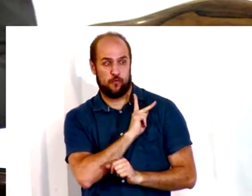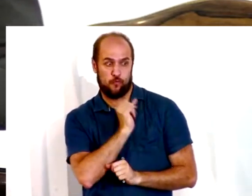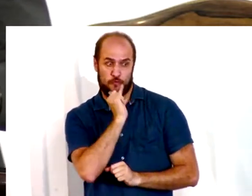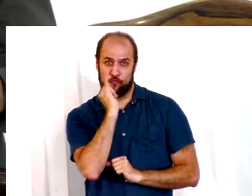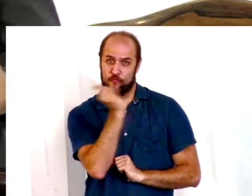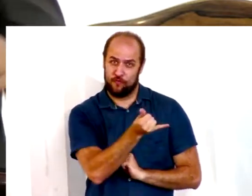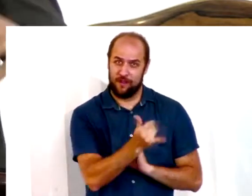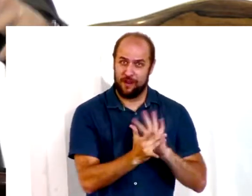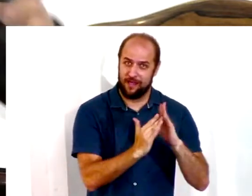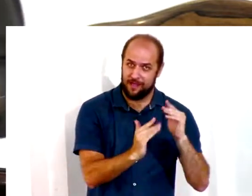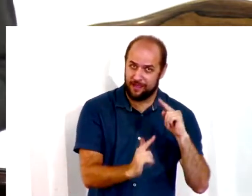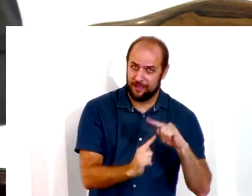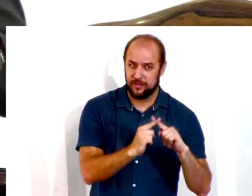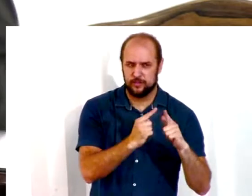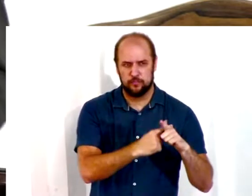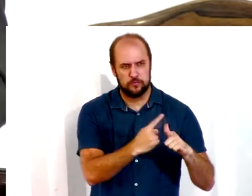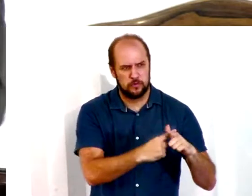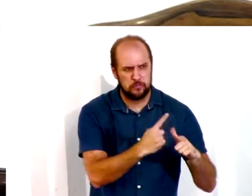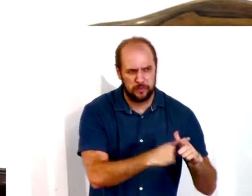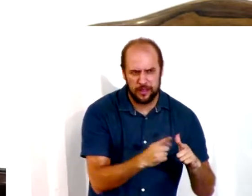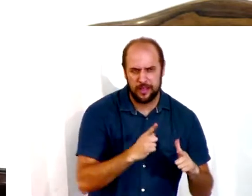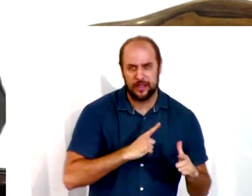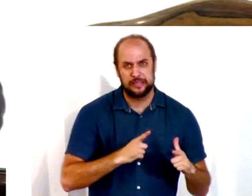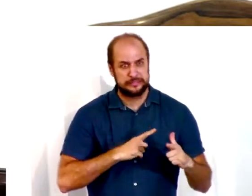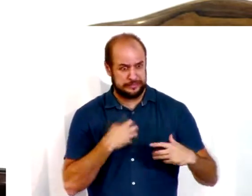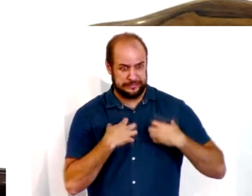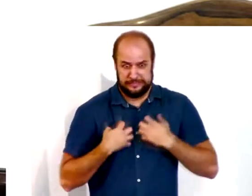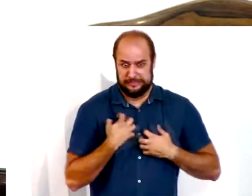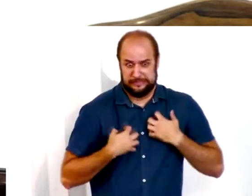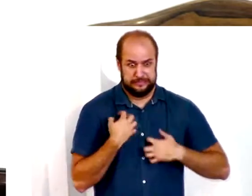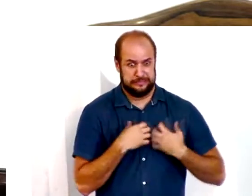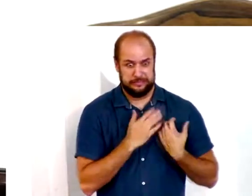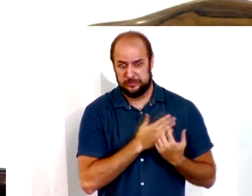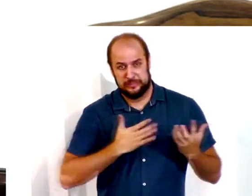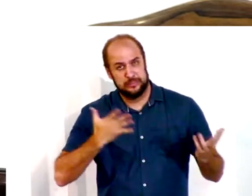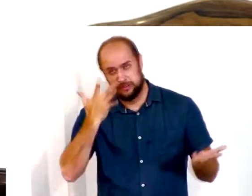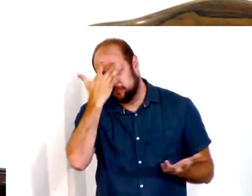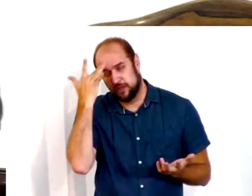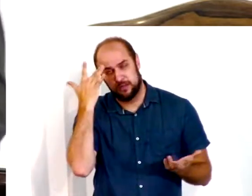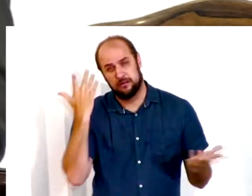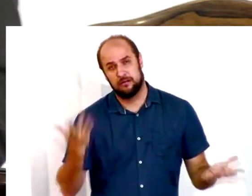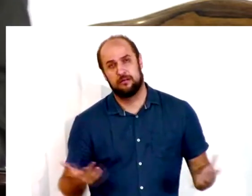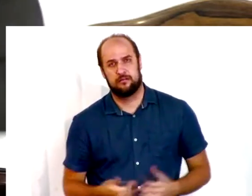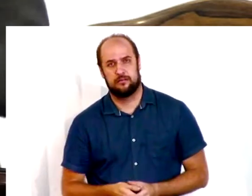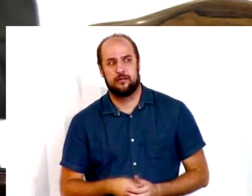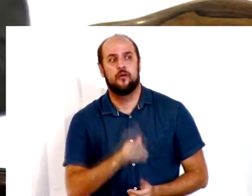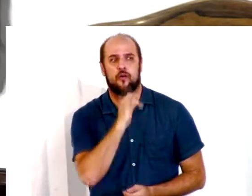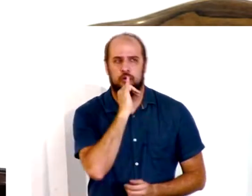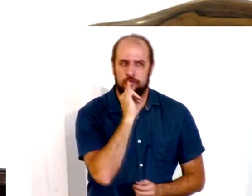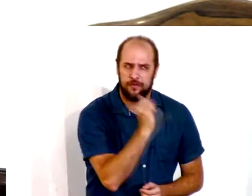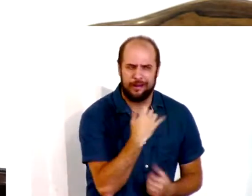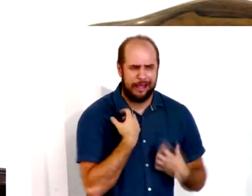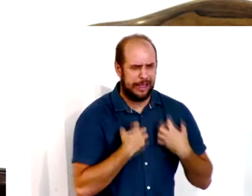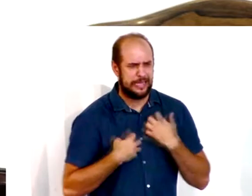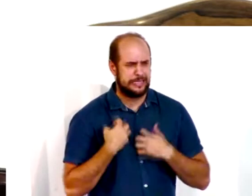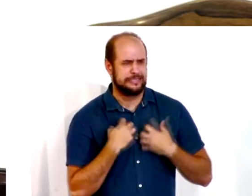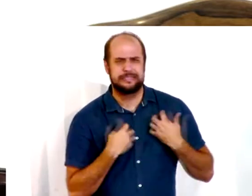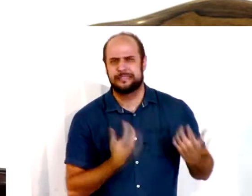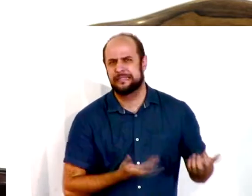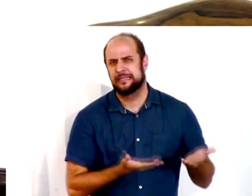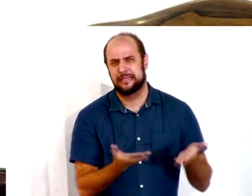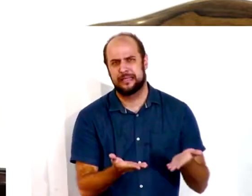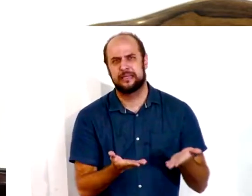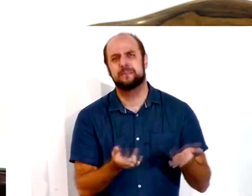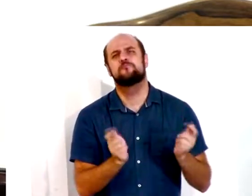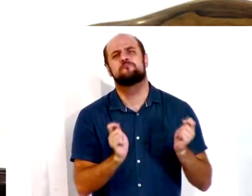os problemas que traziam e causavam ansiedade no coração deles, para dizer que essas ansiedades podem